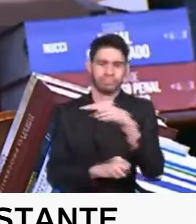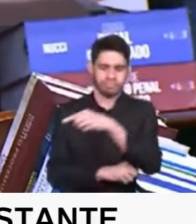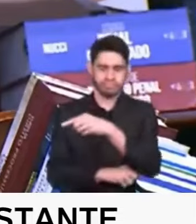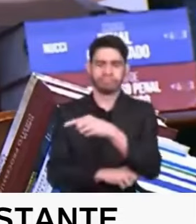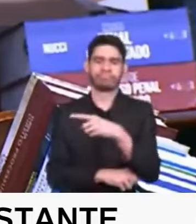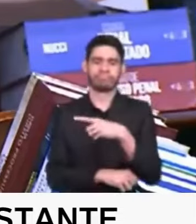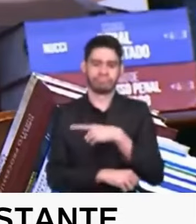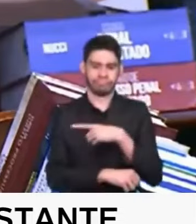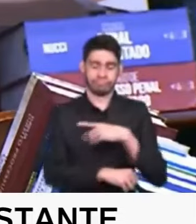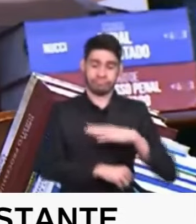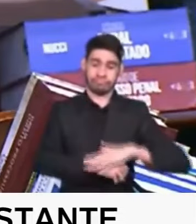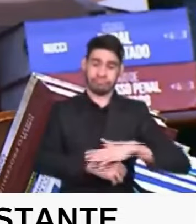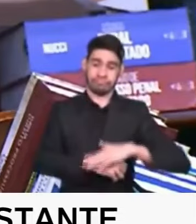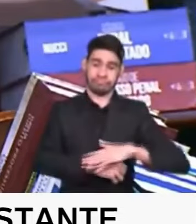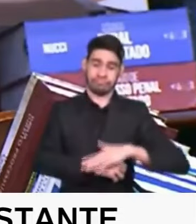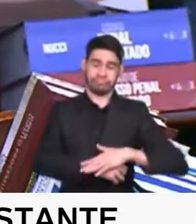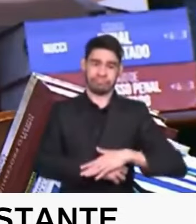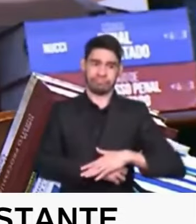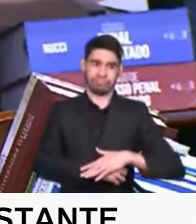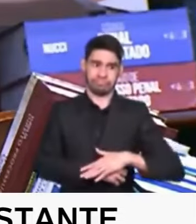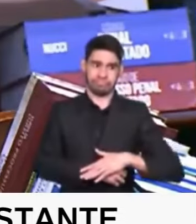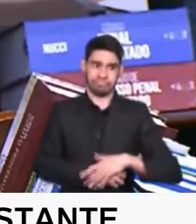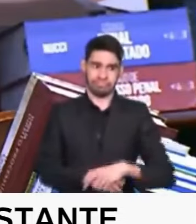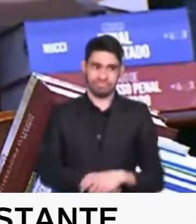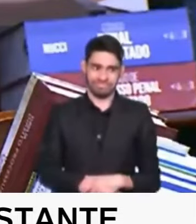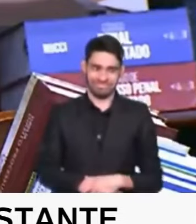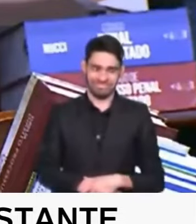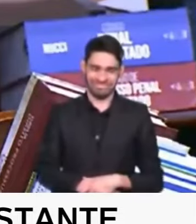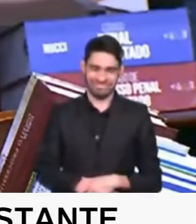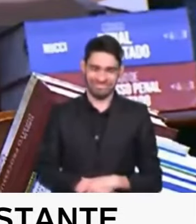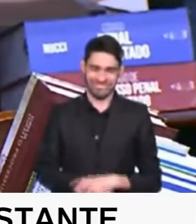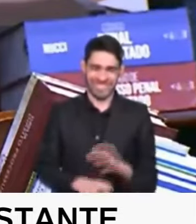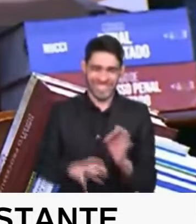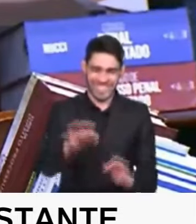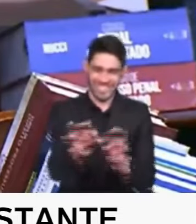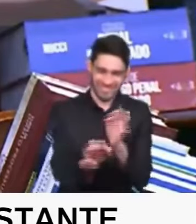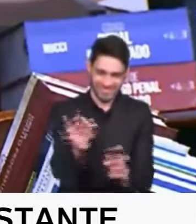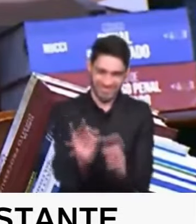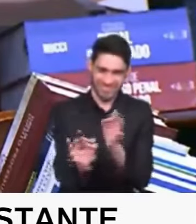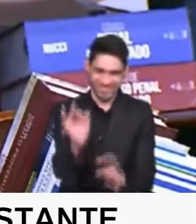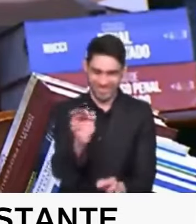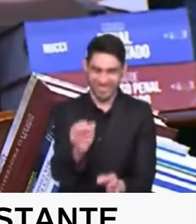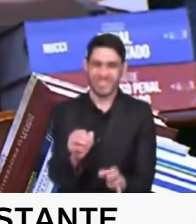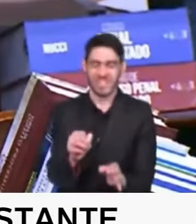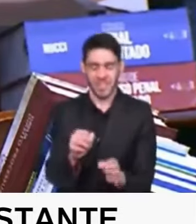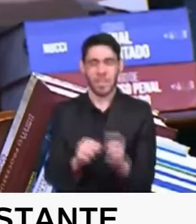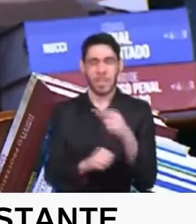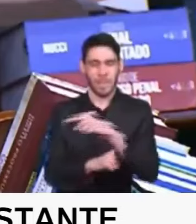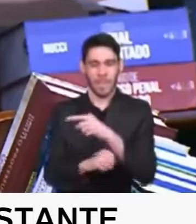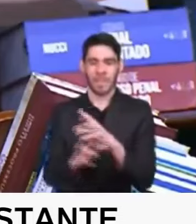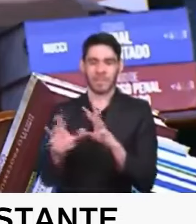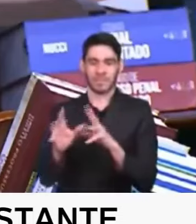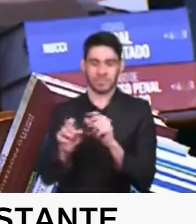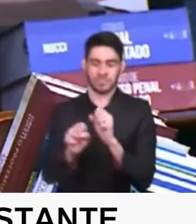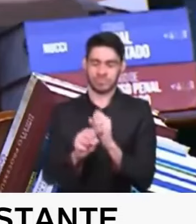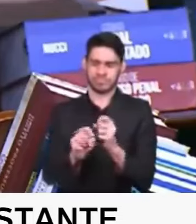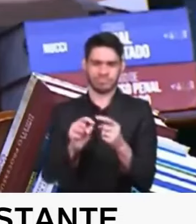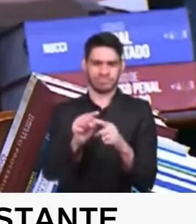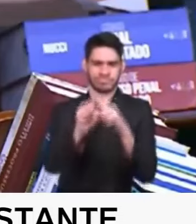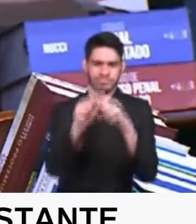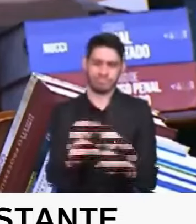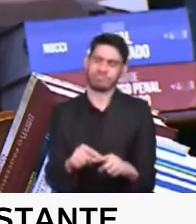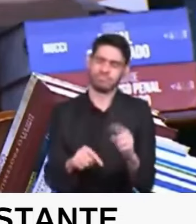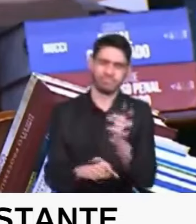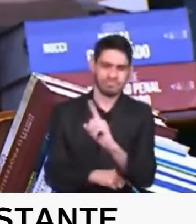o Supremo tem hoje disposição para enfrentar o tema com o viés de vantagem pro grupo minoritário entre os processos Que aguardam